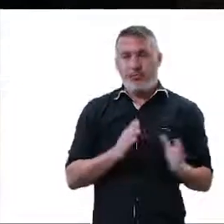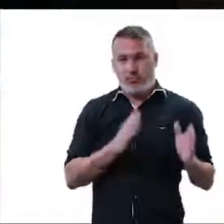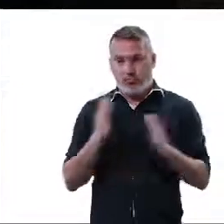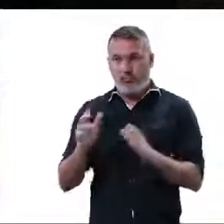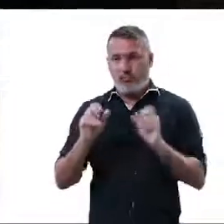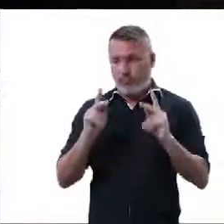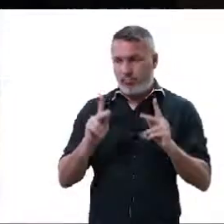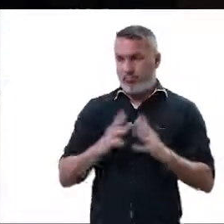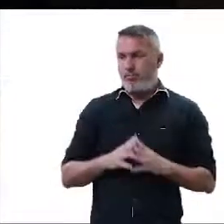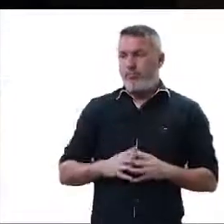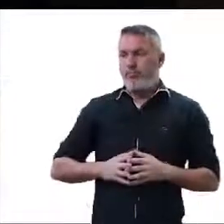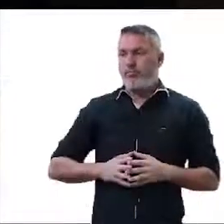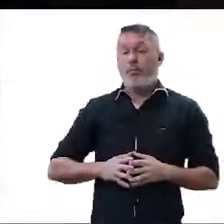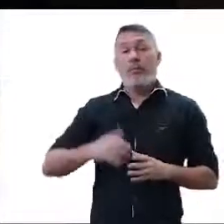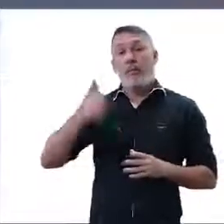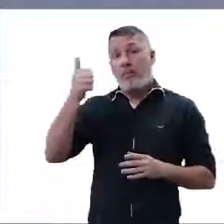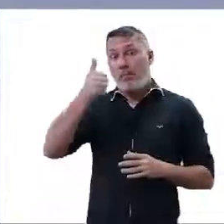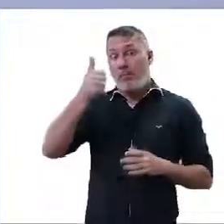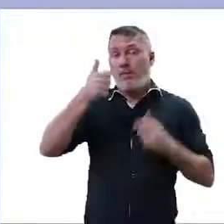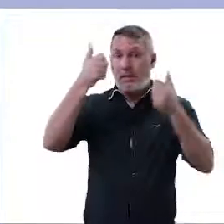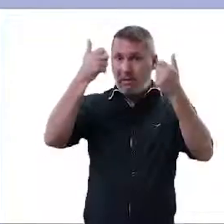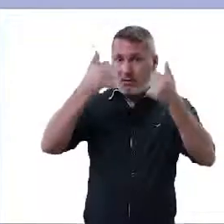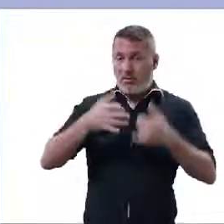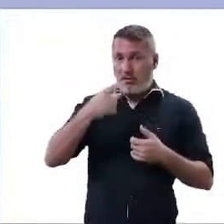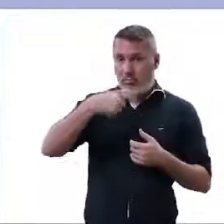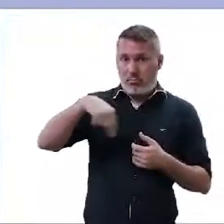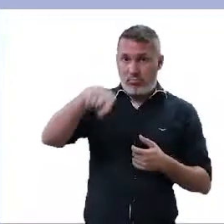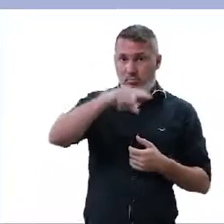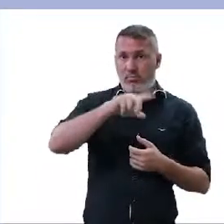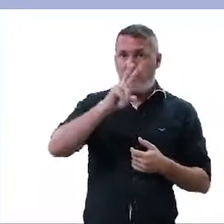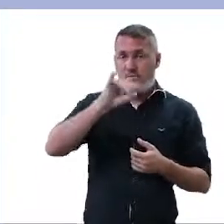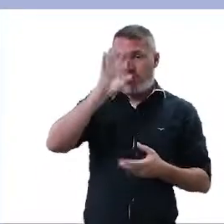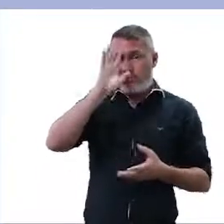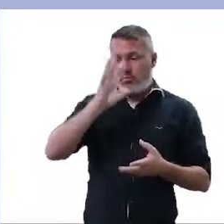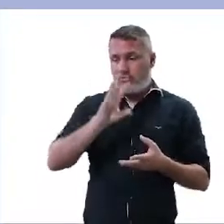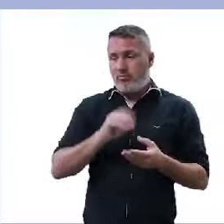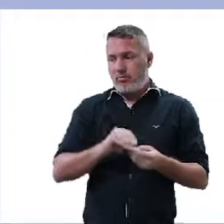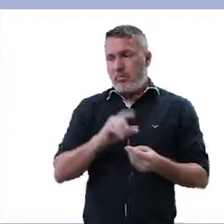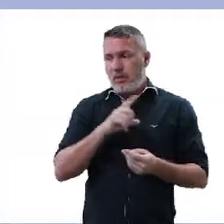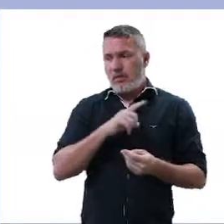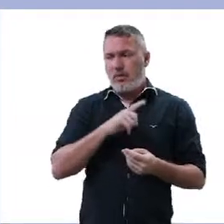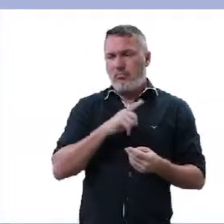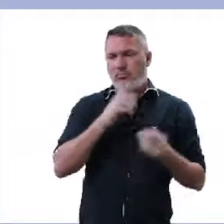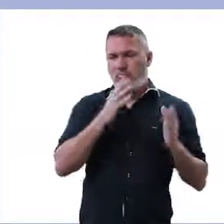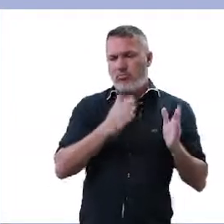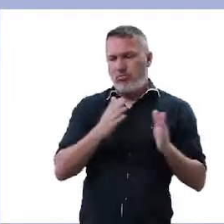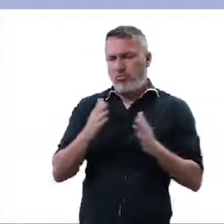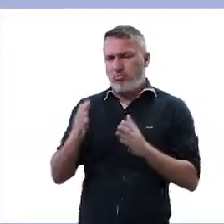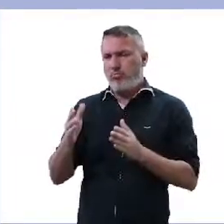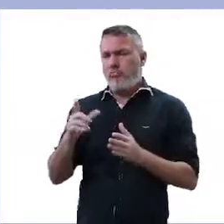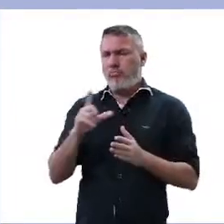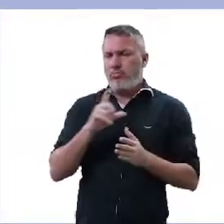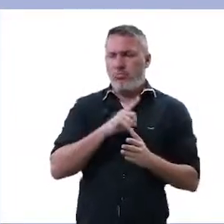certo? Então, a primeira coisa, e aí nós vamos nos deter com mais